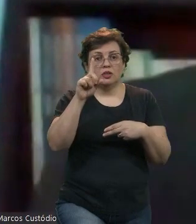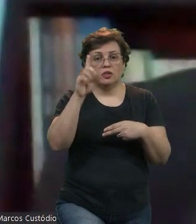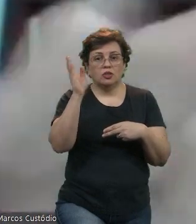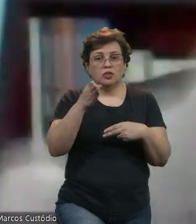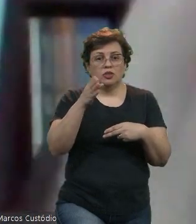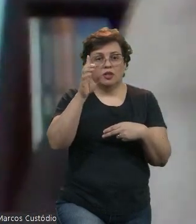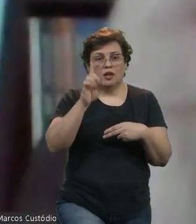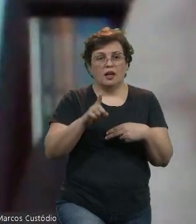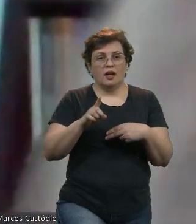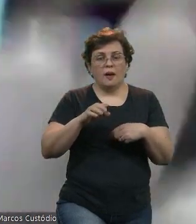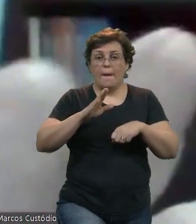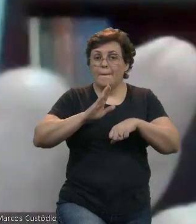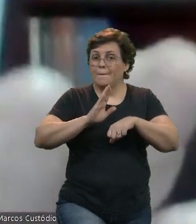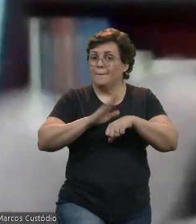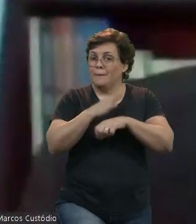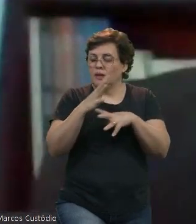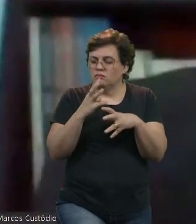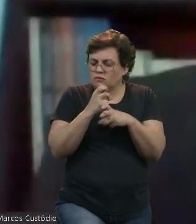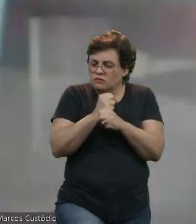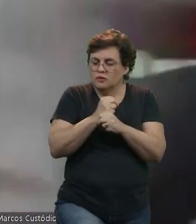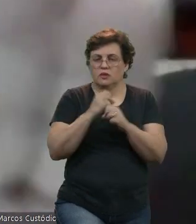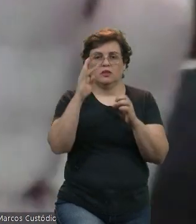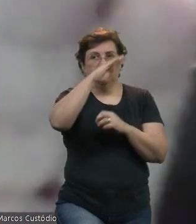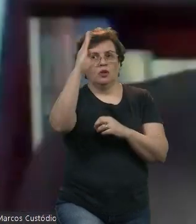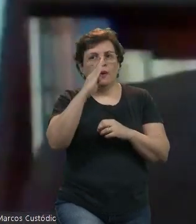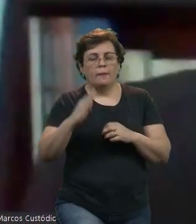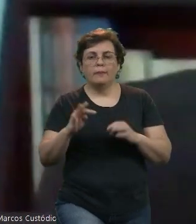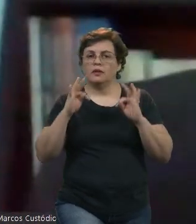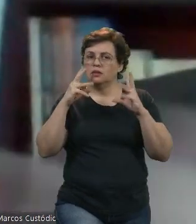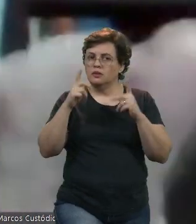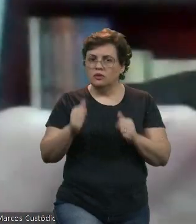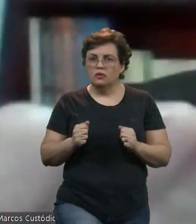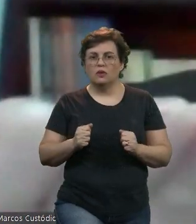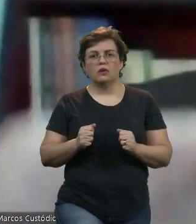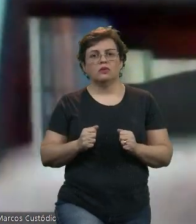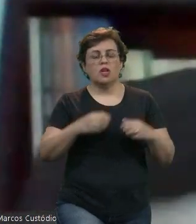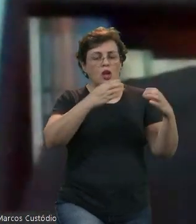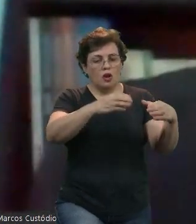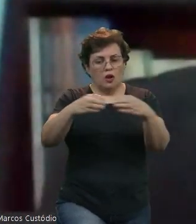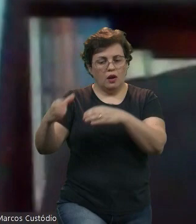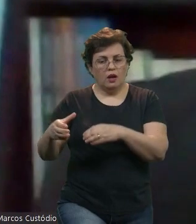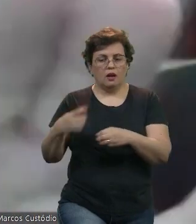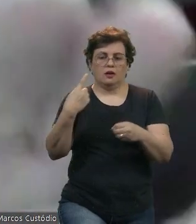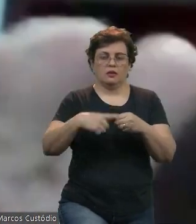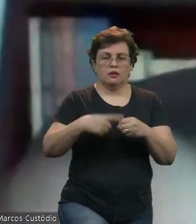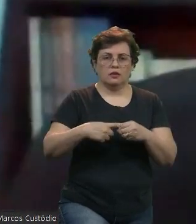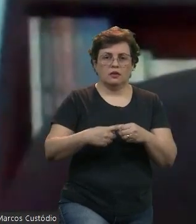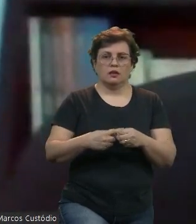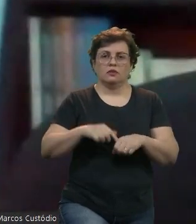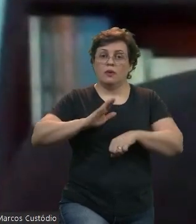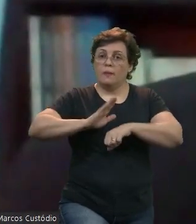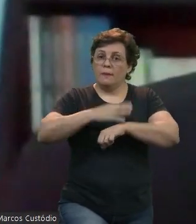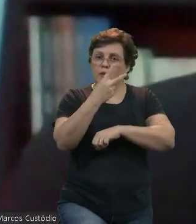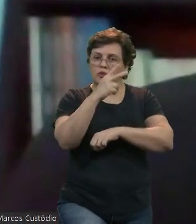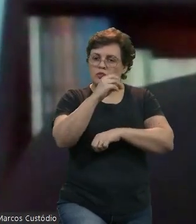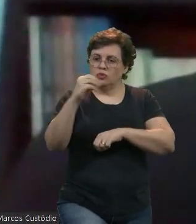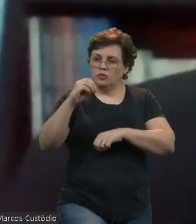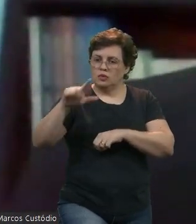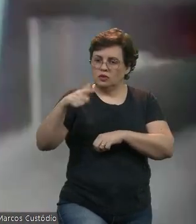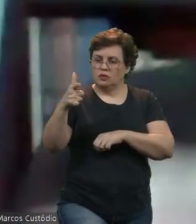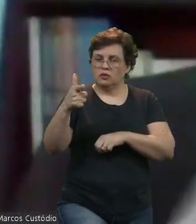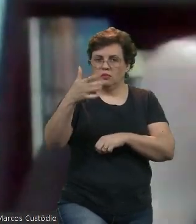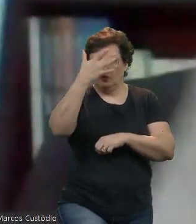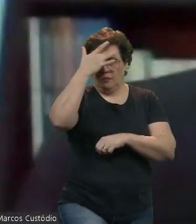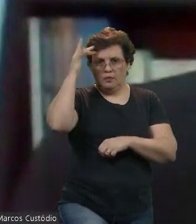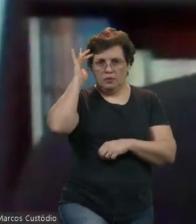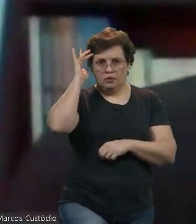enxutas seguramente do Brasil. Em vários aspectos, em cidades com mais de 200 mil habitantes, seguramente somos uma das mais enxutas do Brasil.